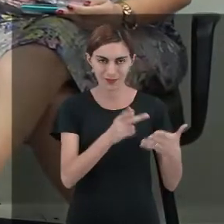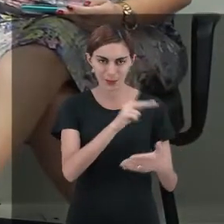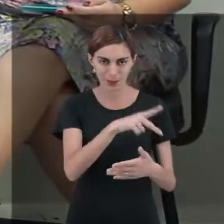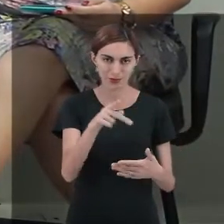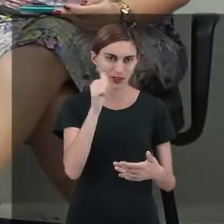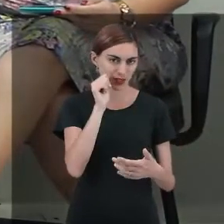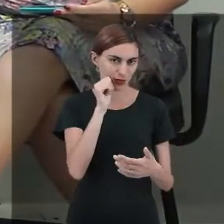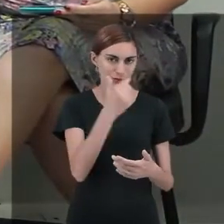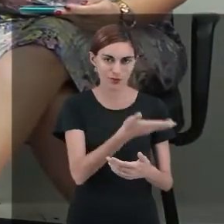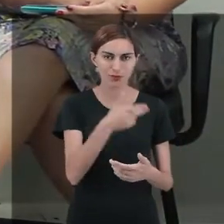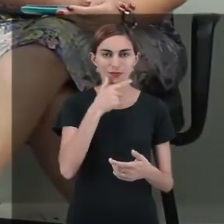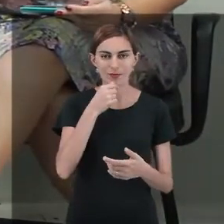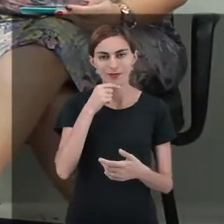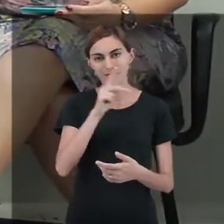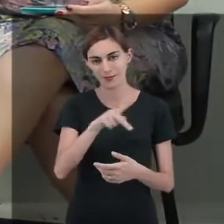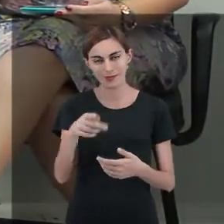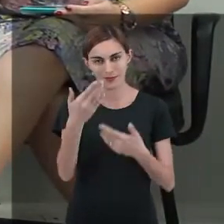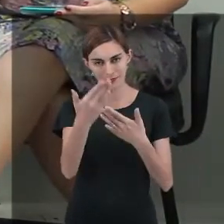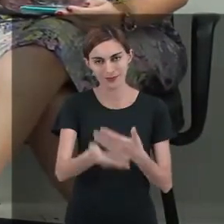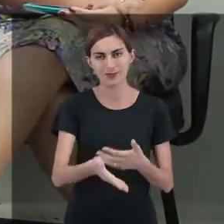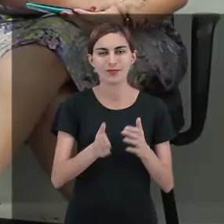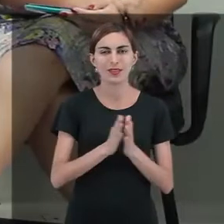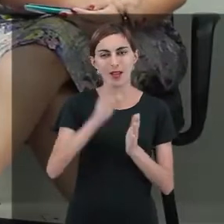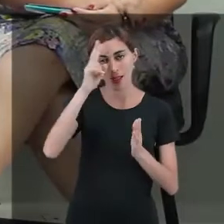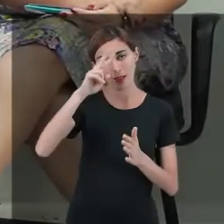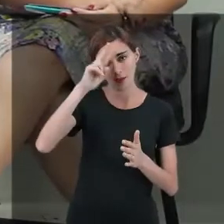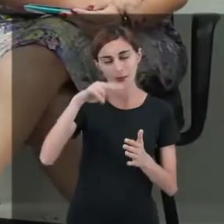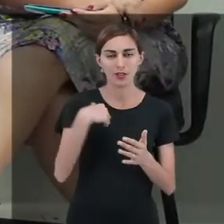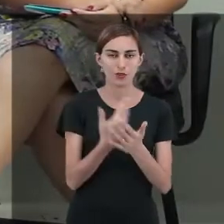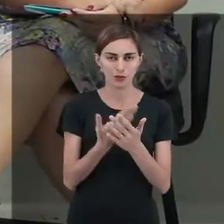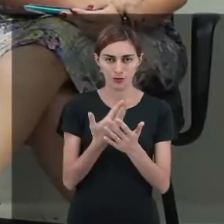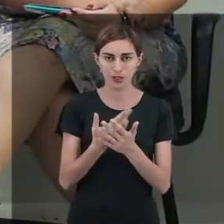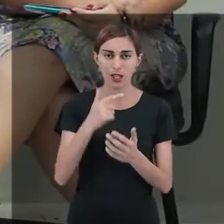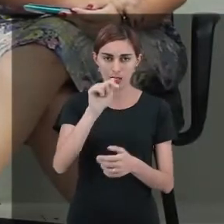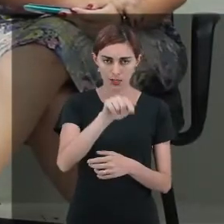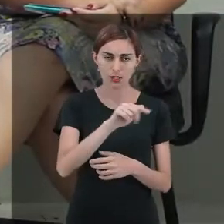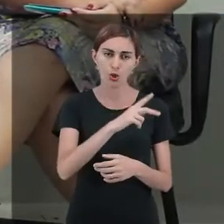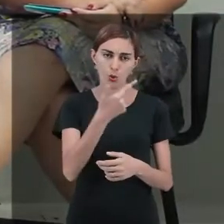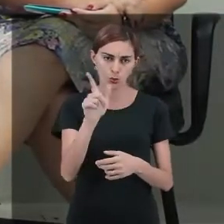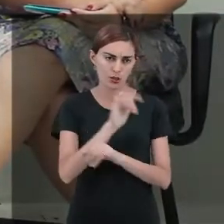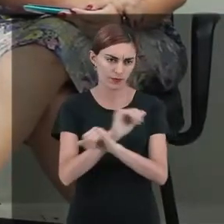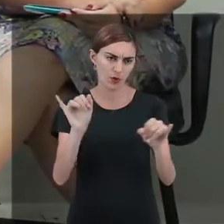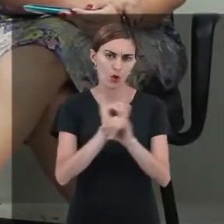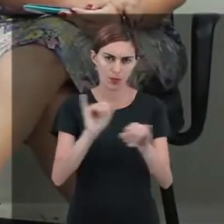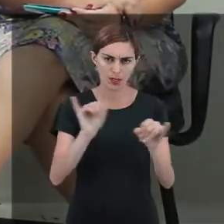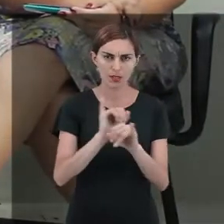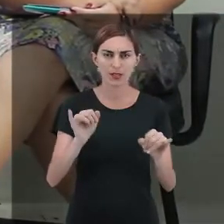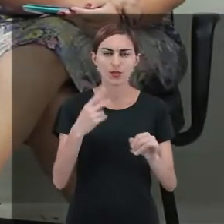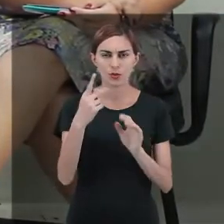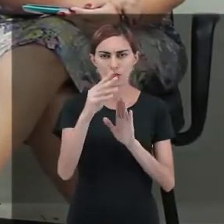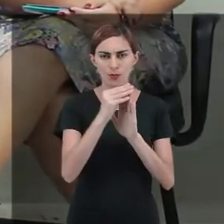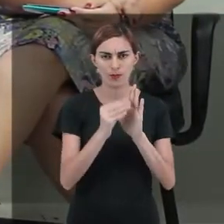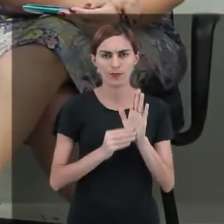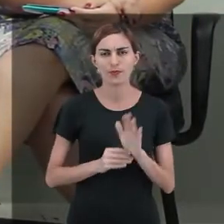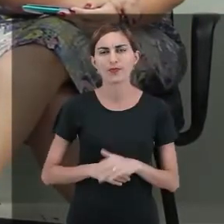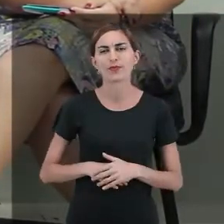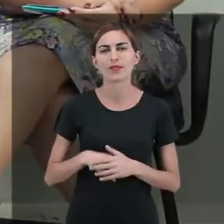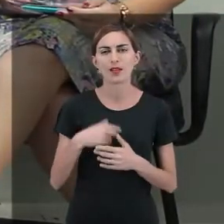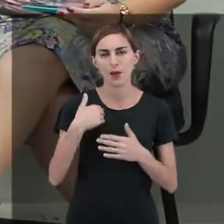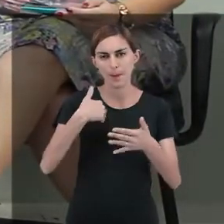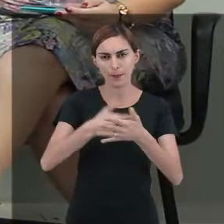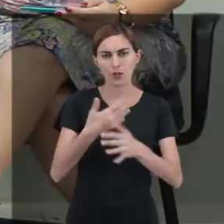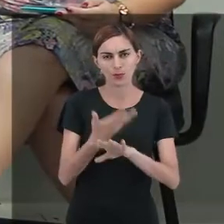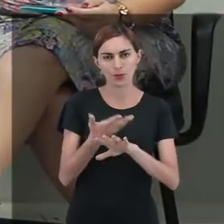do professor Carlos Lapenda. Lembrando, estudante, que essas e outras informações estão contidas em seu e-book. Nos veremos na